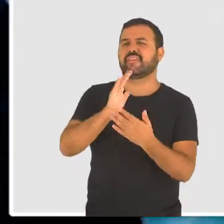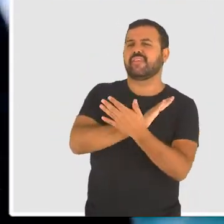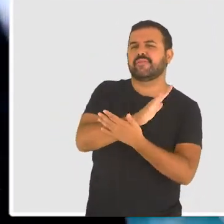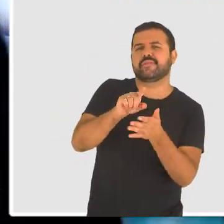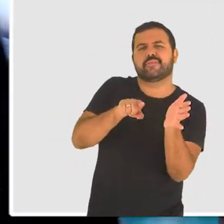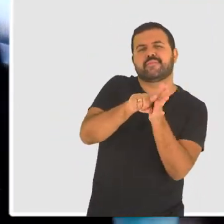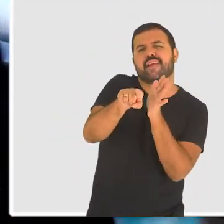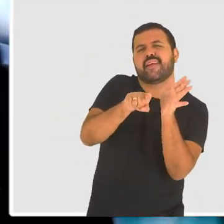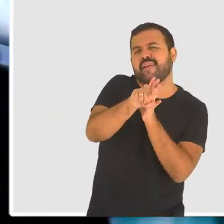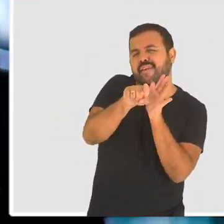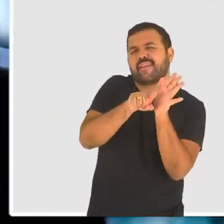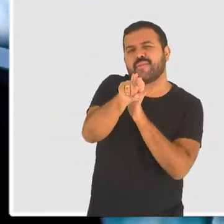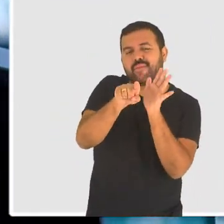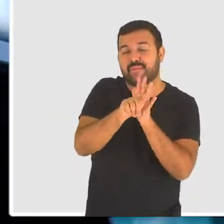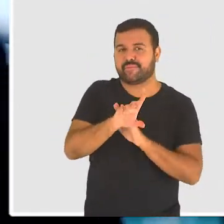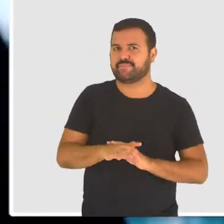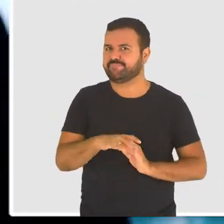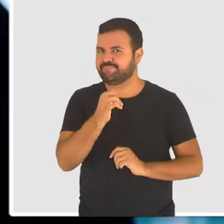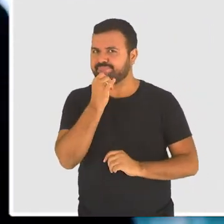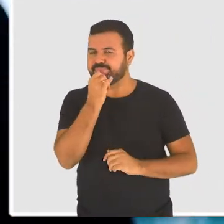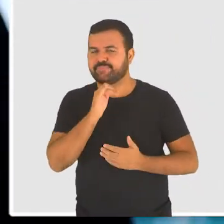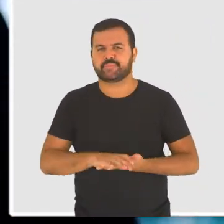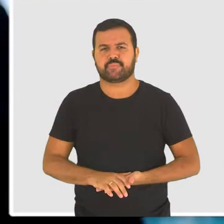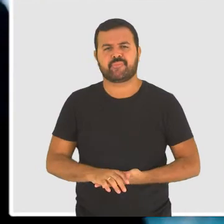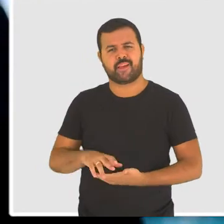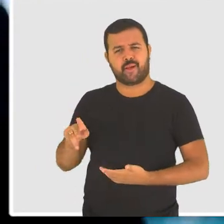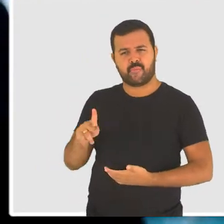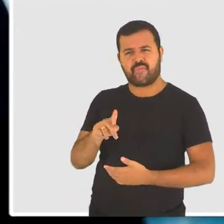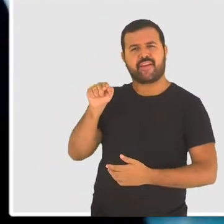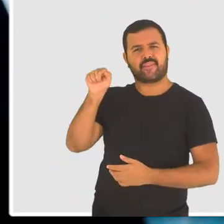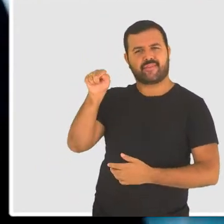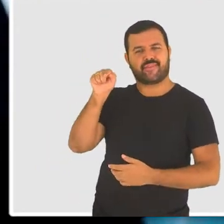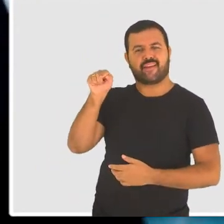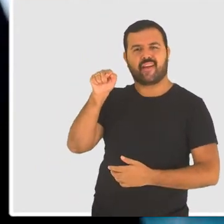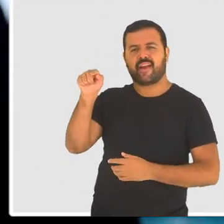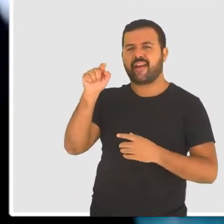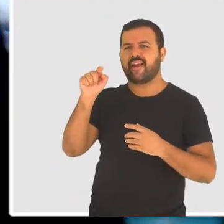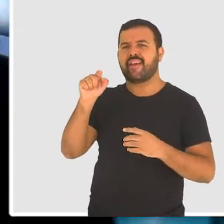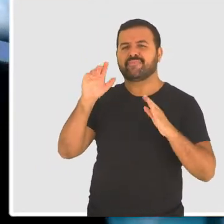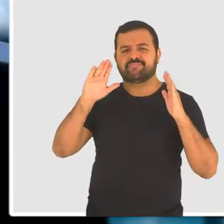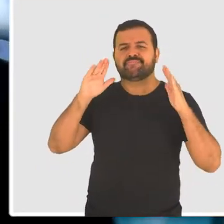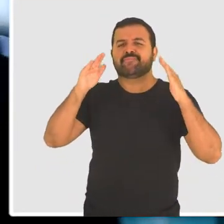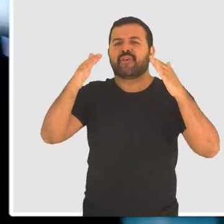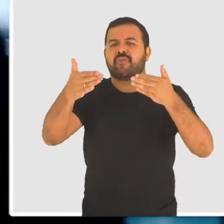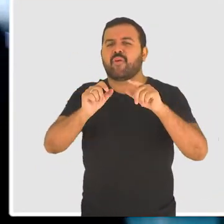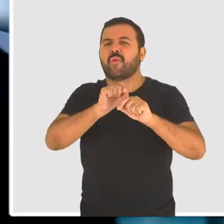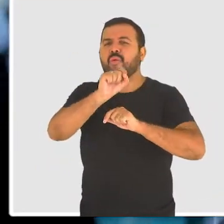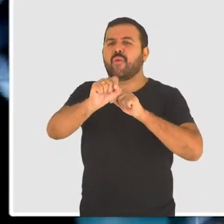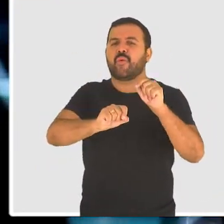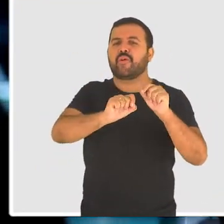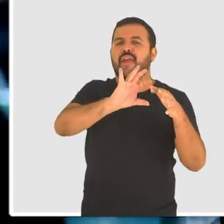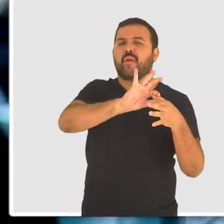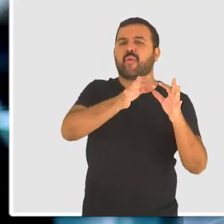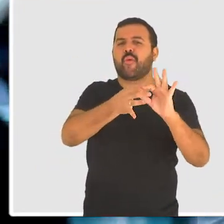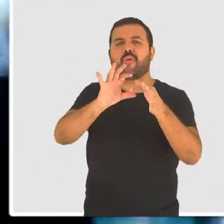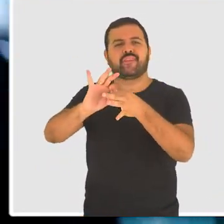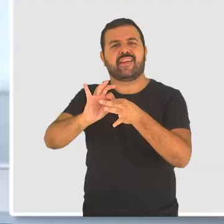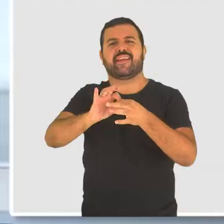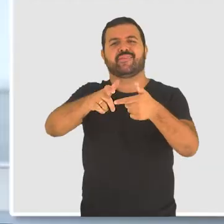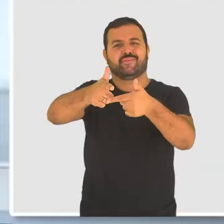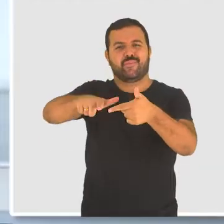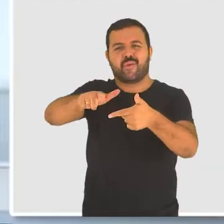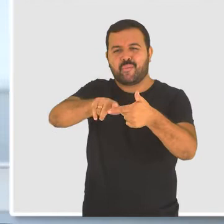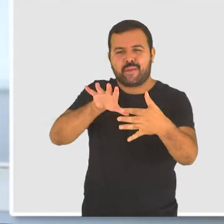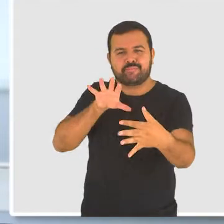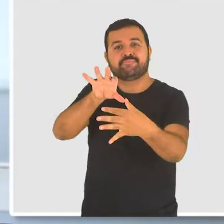se preocupando com a familiaridade desse contexto do problema dos seus alunos? Ele está preocupado com